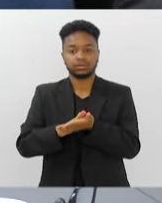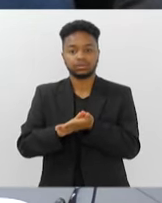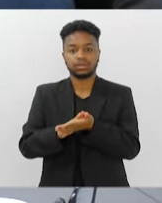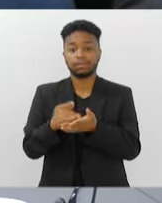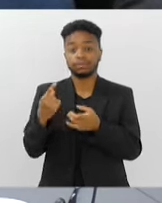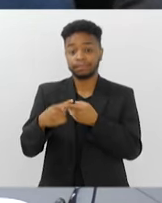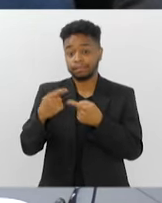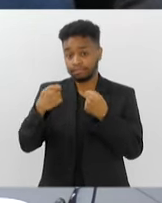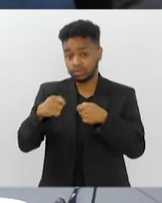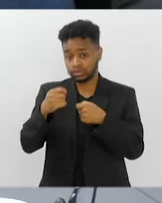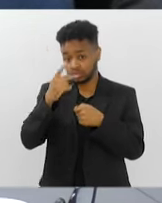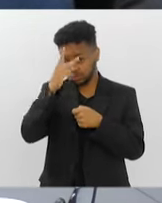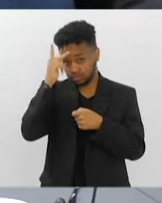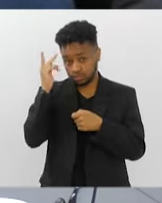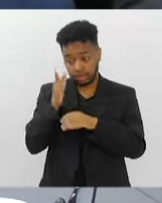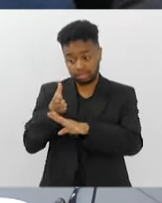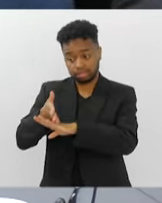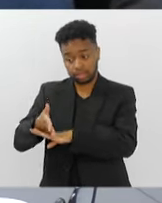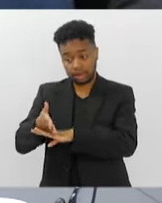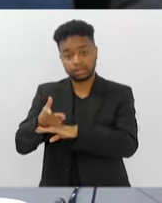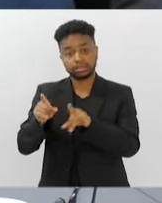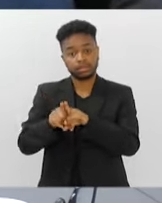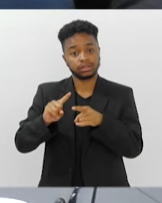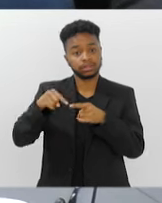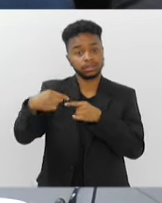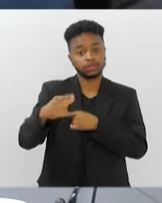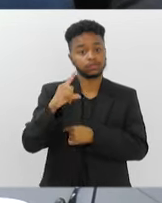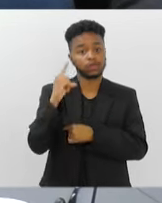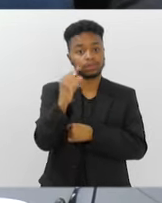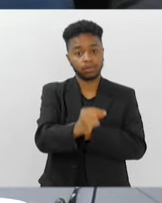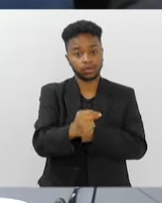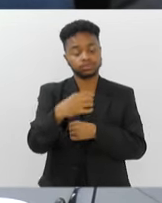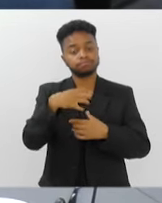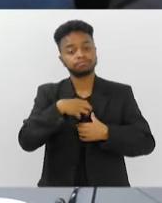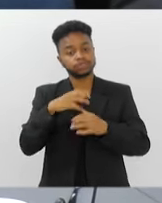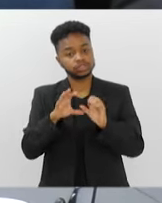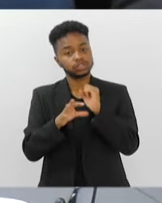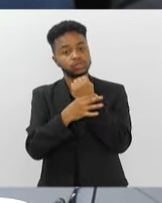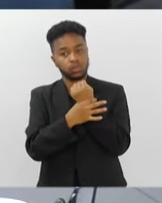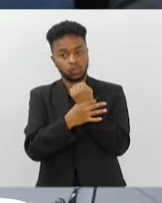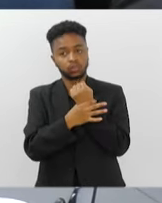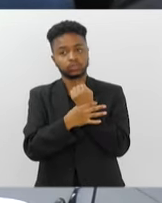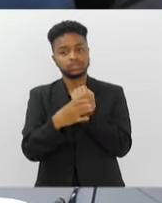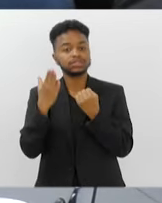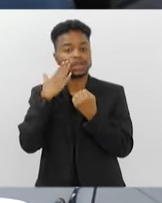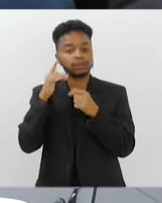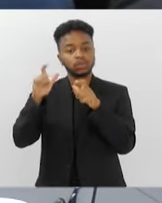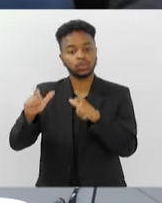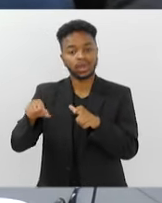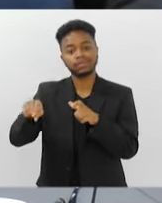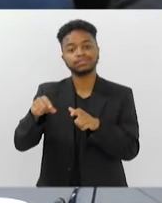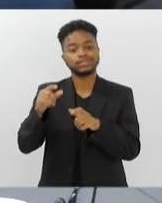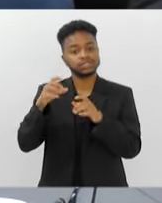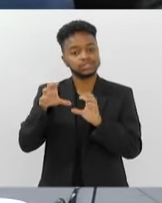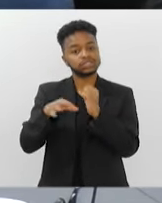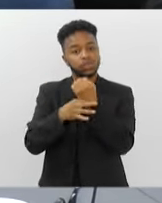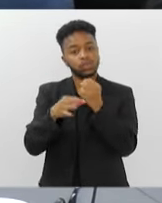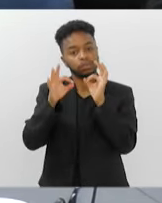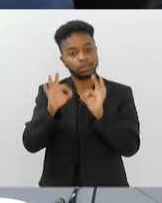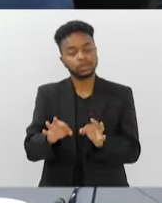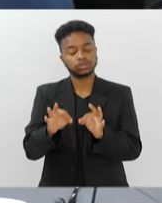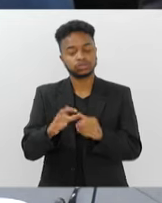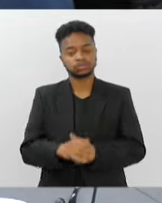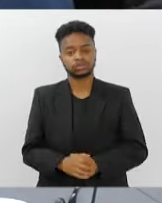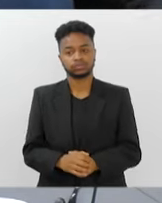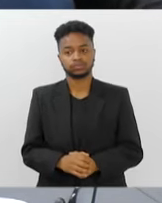ele ele chegue e saia com a certeza de que ali é um local seguro para ele estar naquele